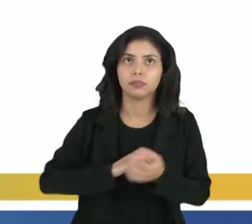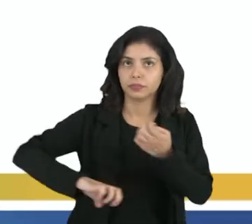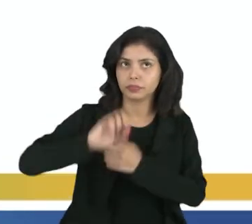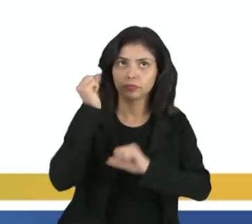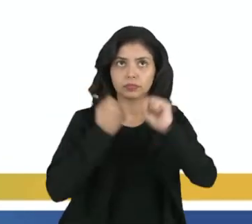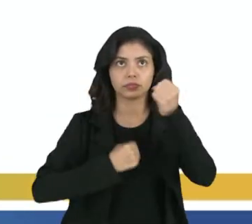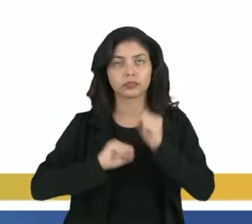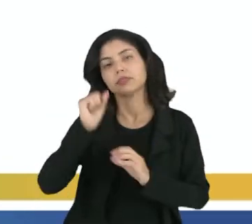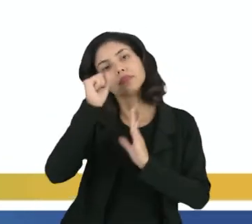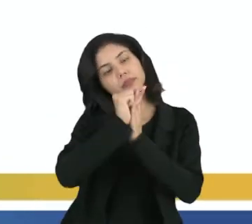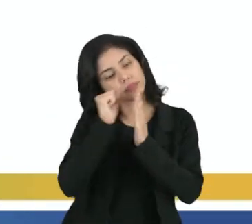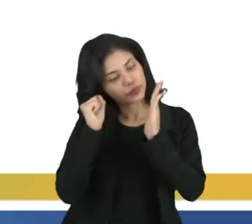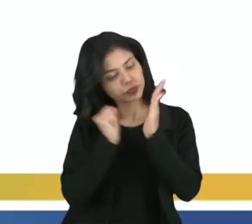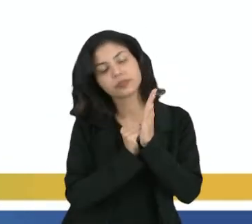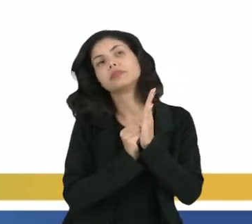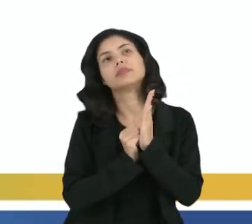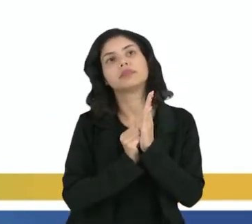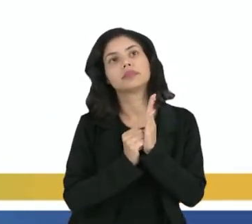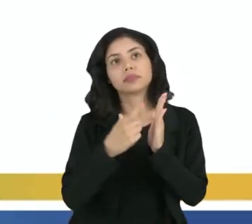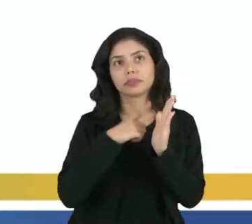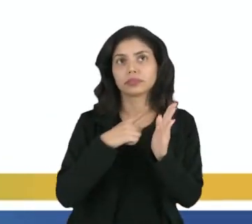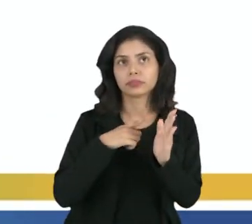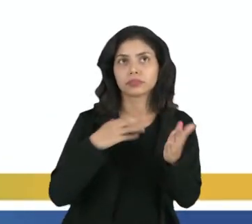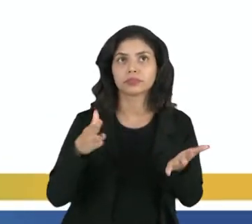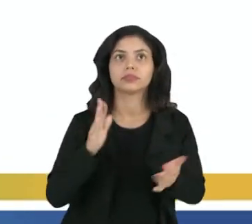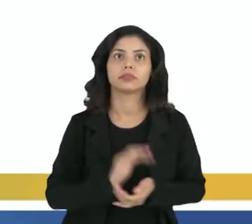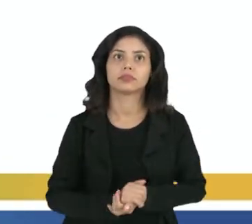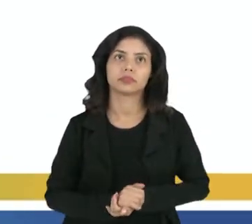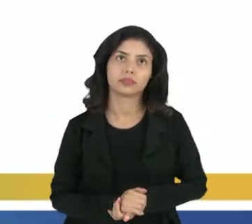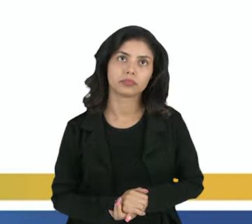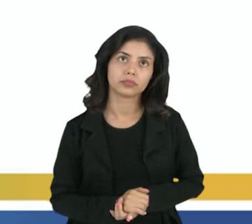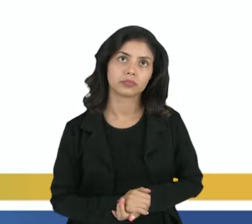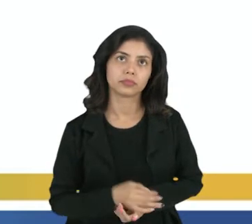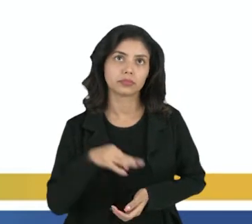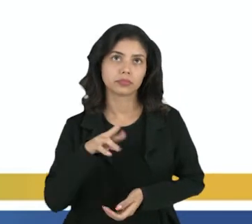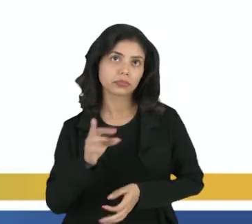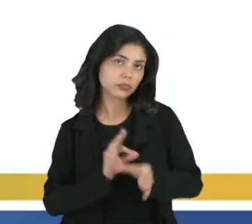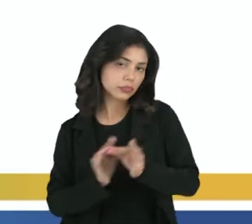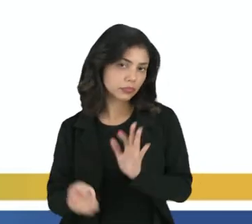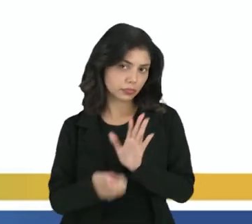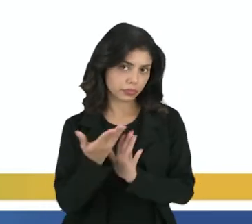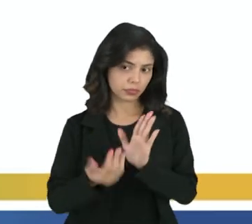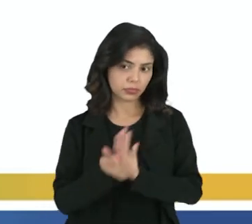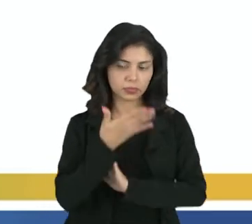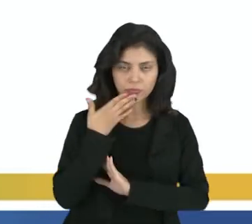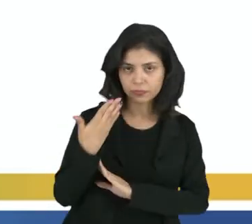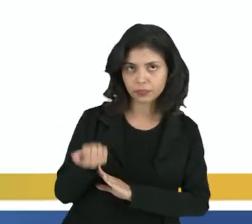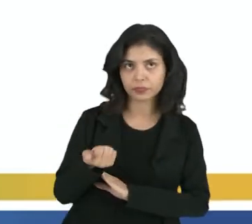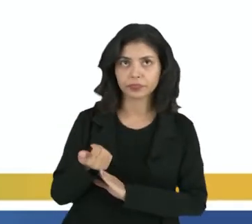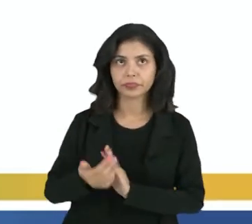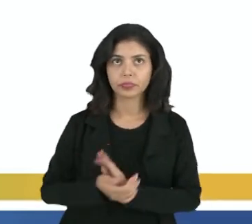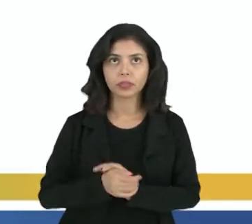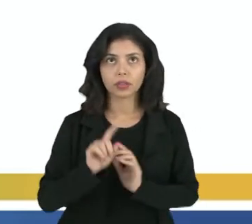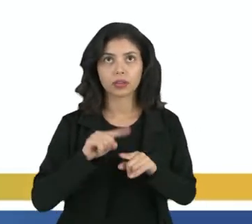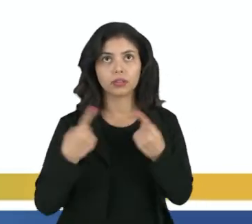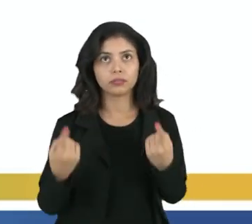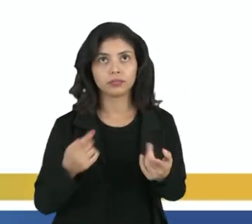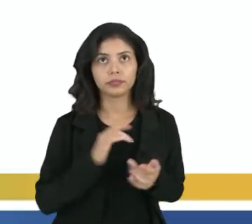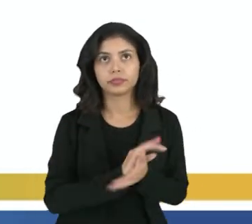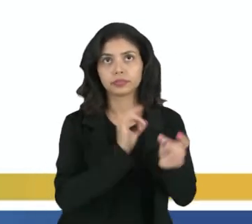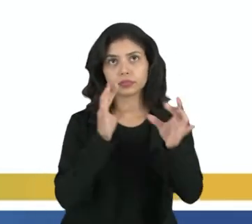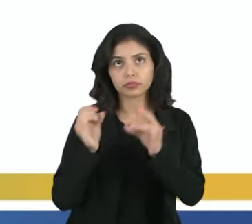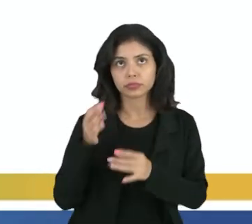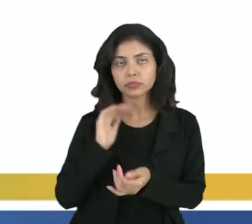as revoluções industriais que teve, nós temos os métodos de produções mais eficientes, porém nós